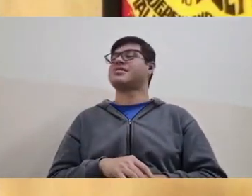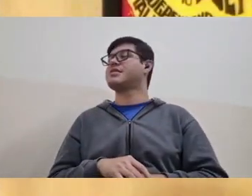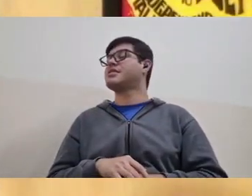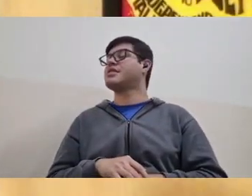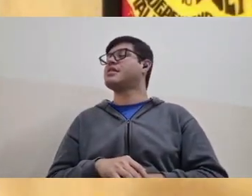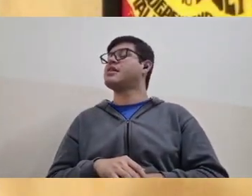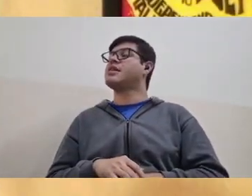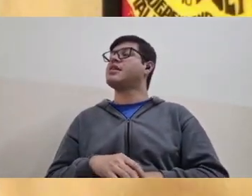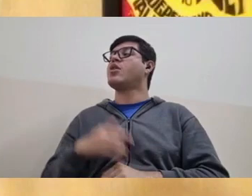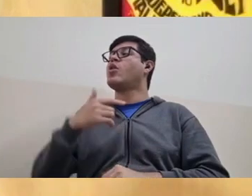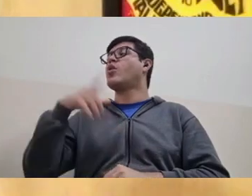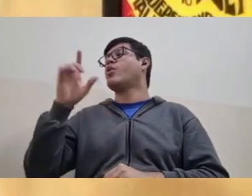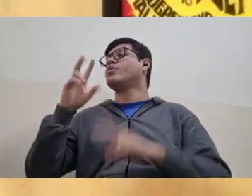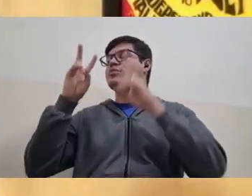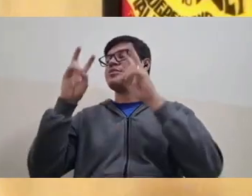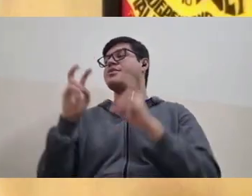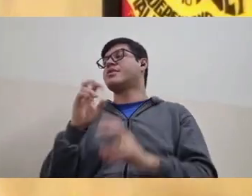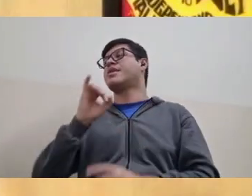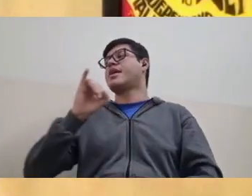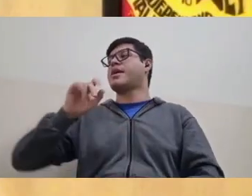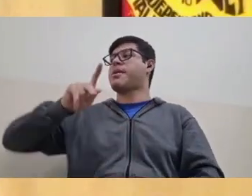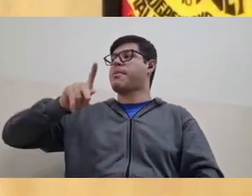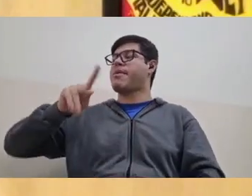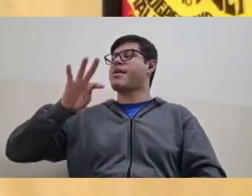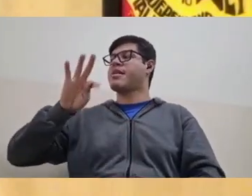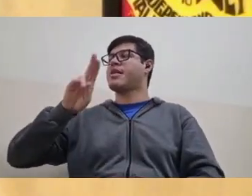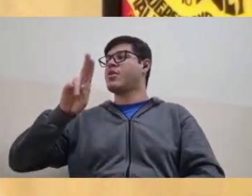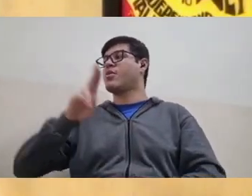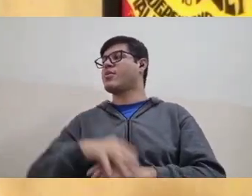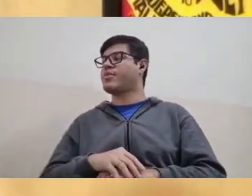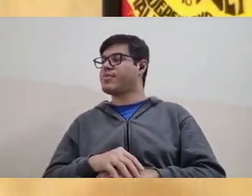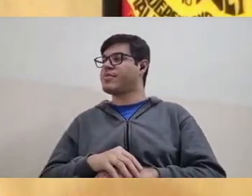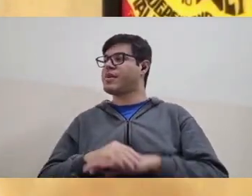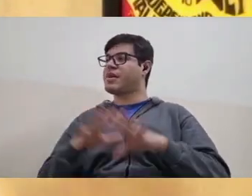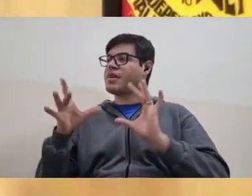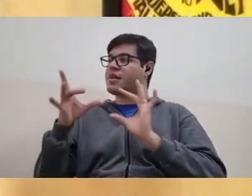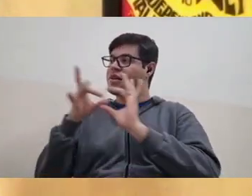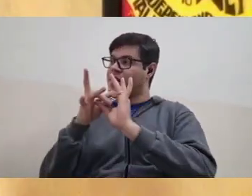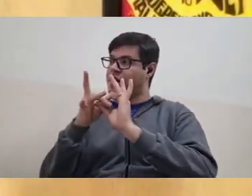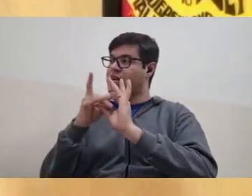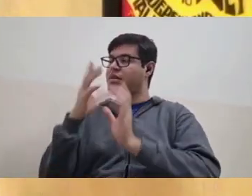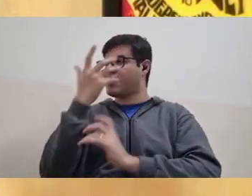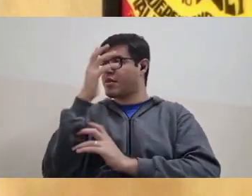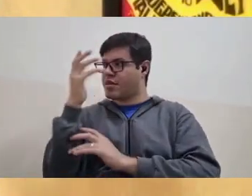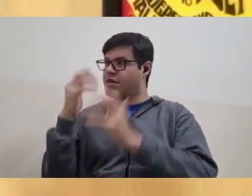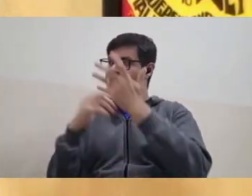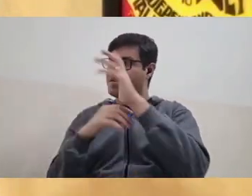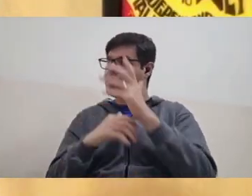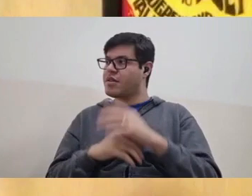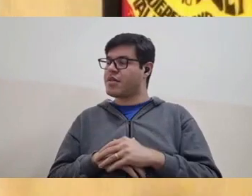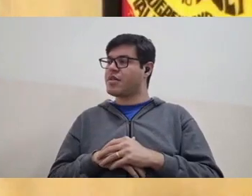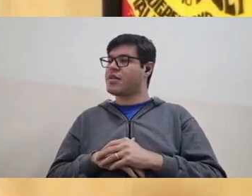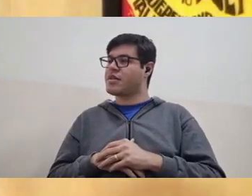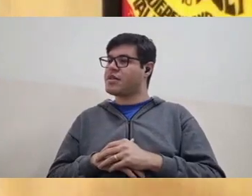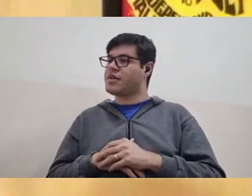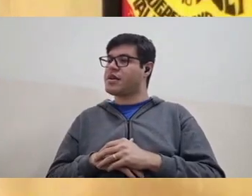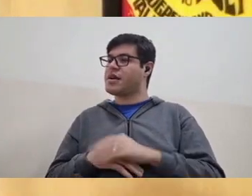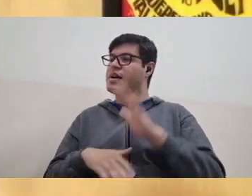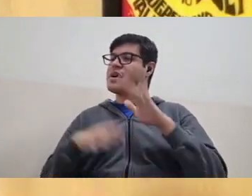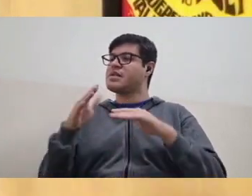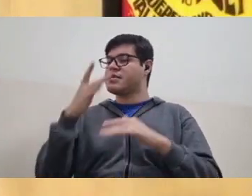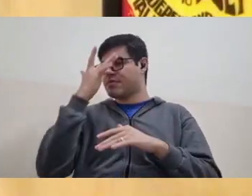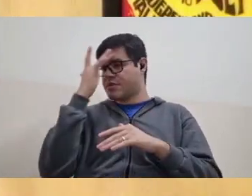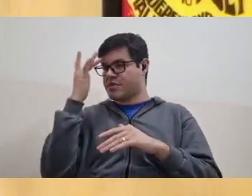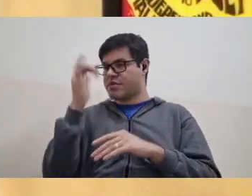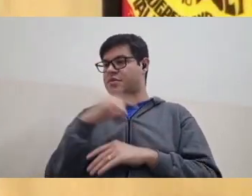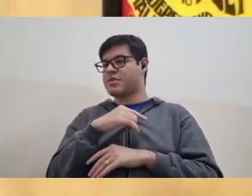outro assunto. IPTU que é vinculado a quem tem... IPTU sustentável. Sustentável. Vinculado a